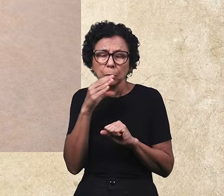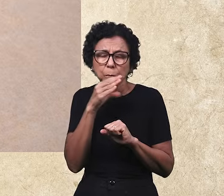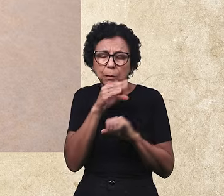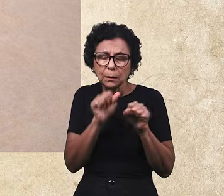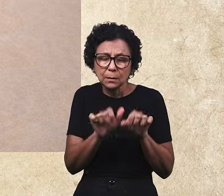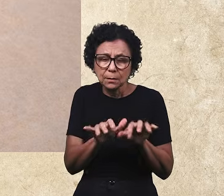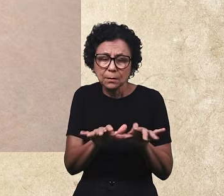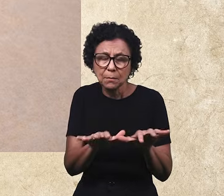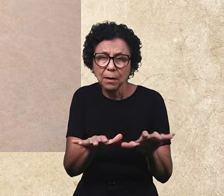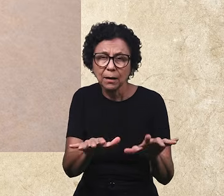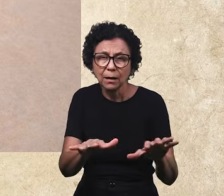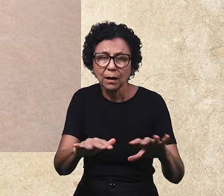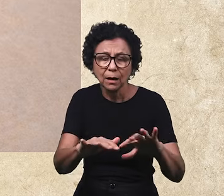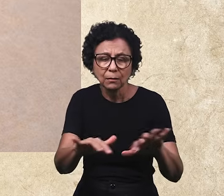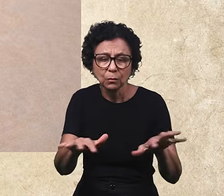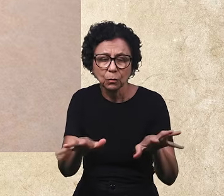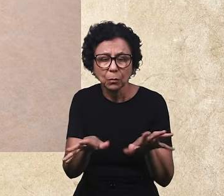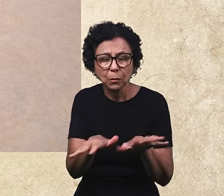parte de calor, né?